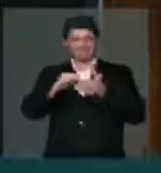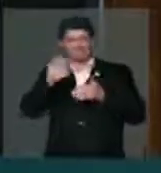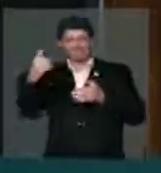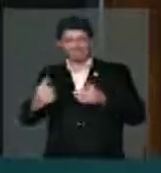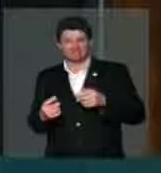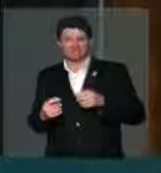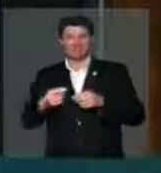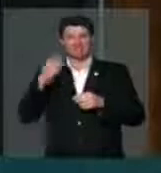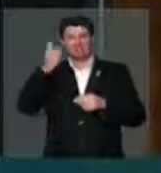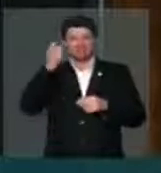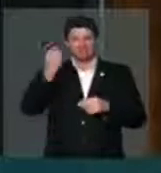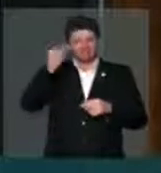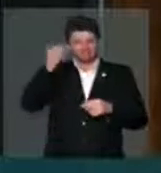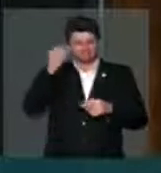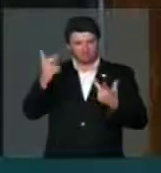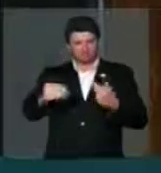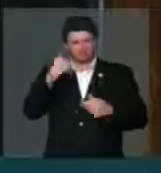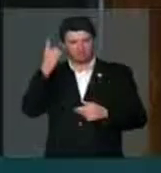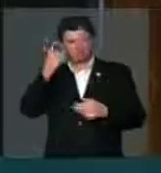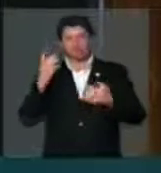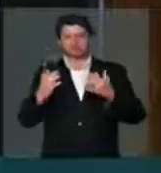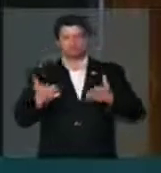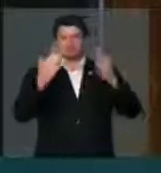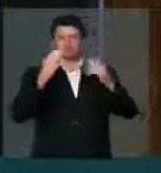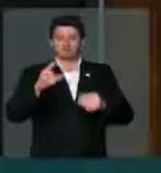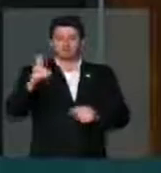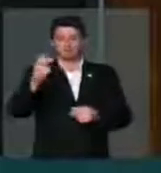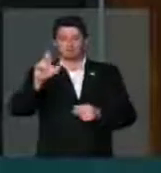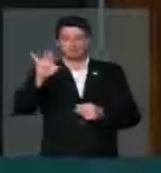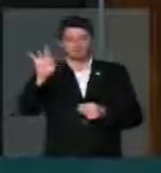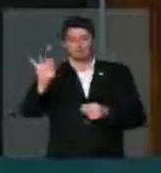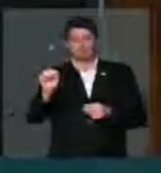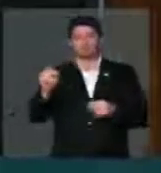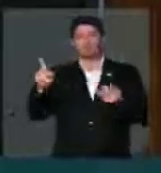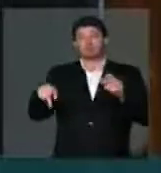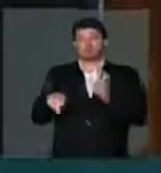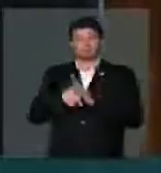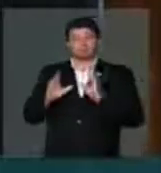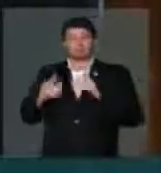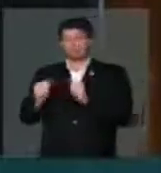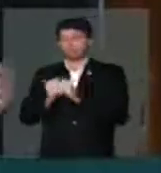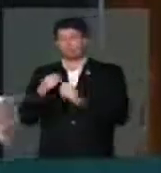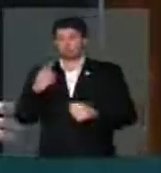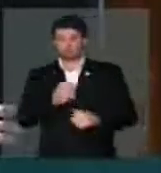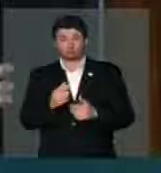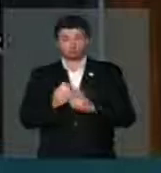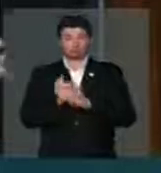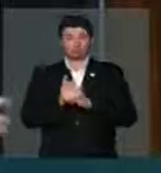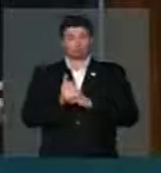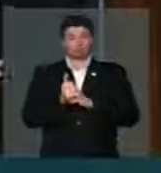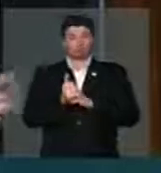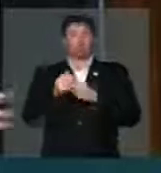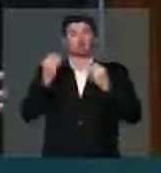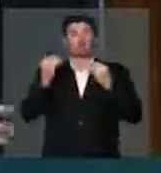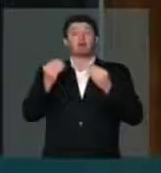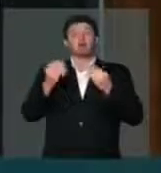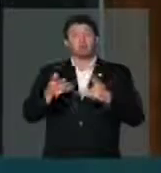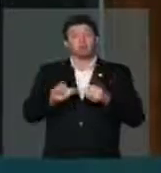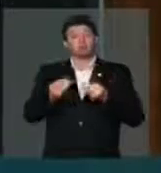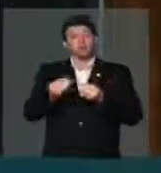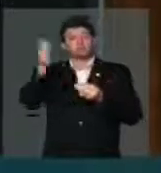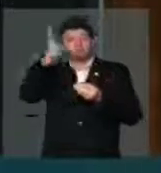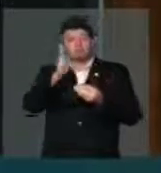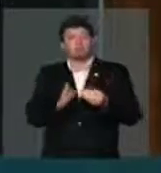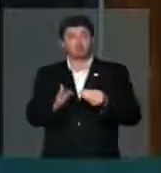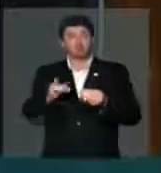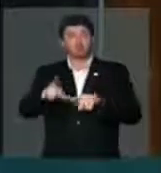parlamentares experientes, como o deputado Heráclito Forte, que compõe a comissão junto conosco, no sentido de podermos ofertarmos ao Brasil